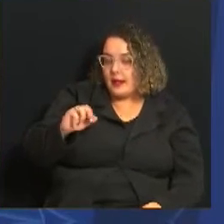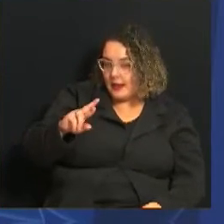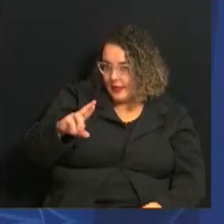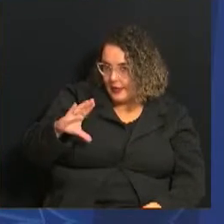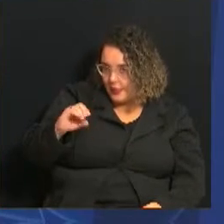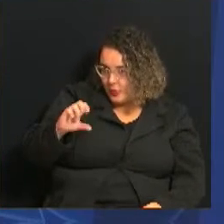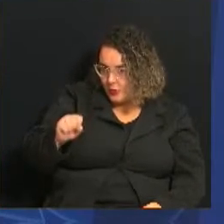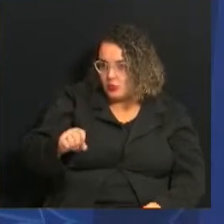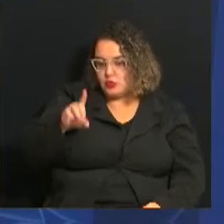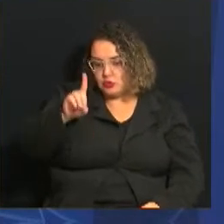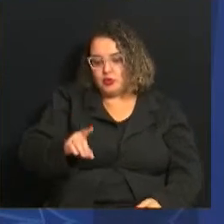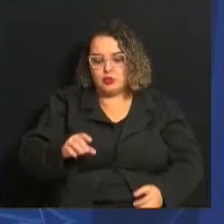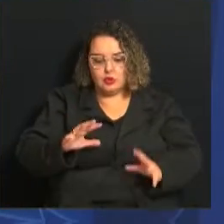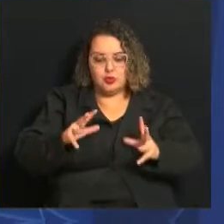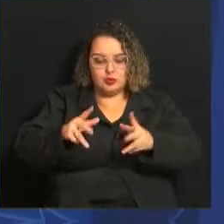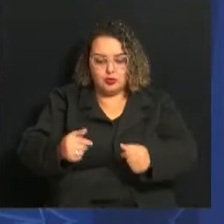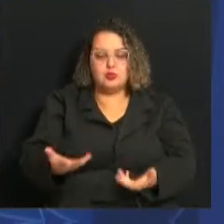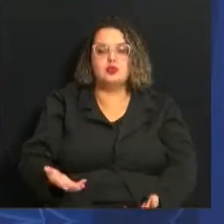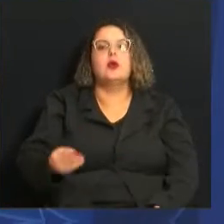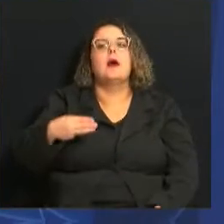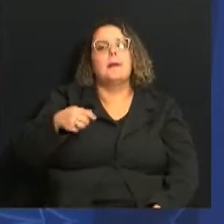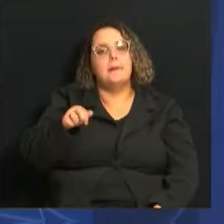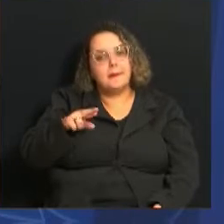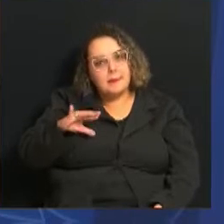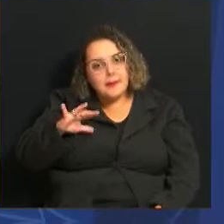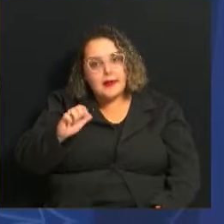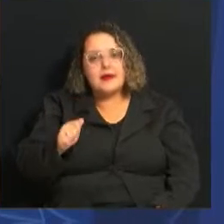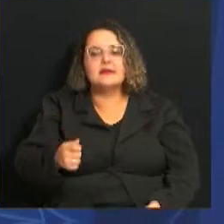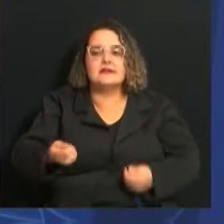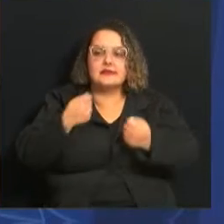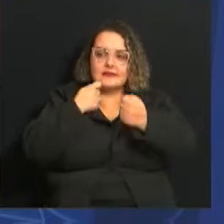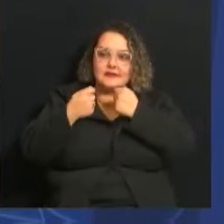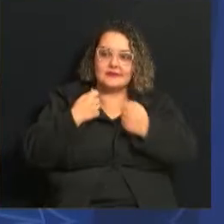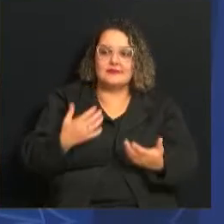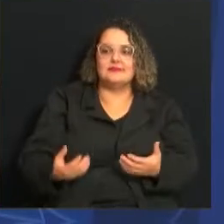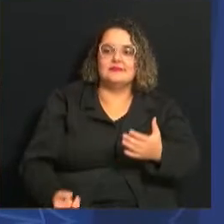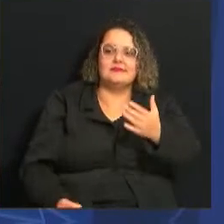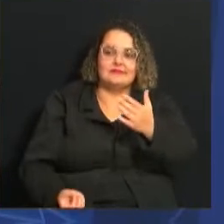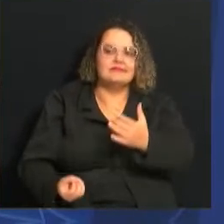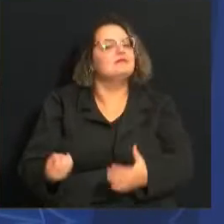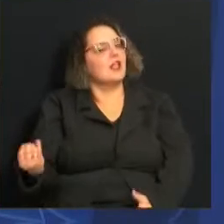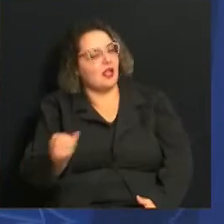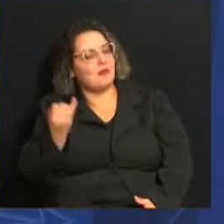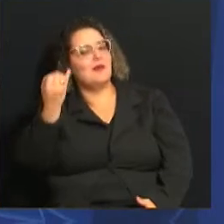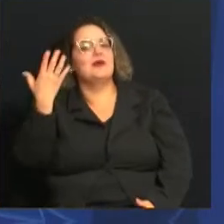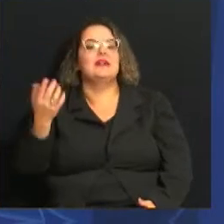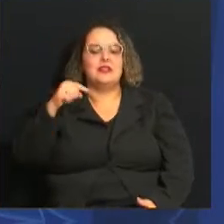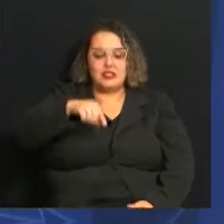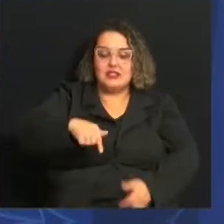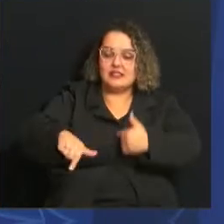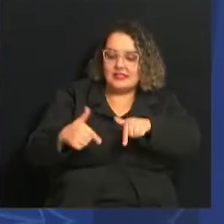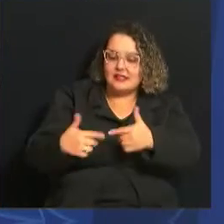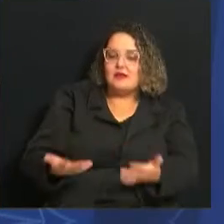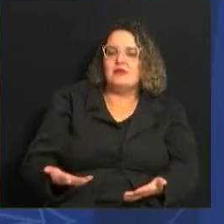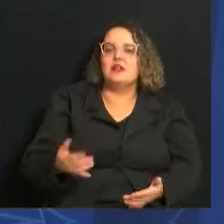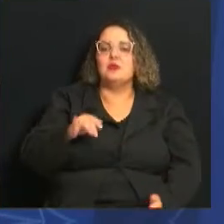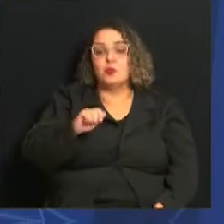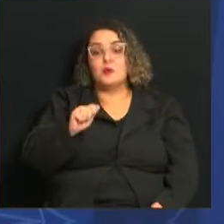diretor-geral, da Márcia Ortiz, que deu entrevista para a gente agora. Fundamental, né, esse trabalho que é realizado no